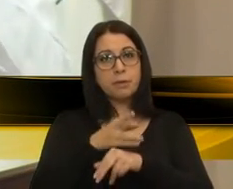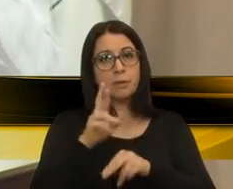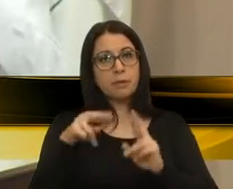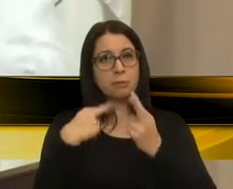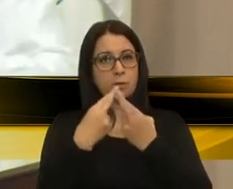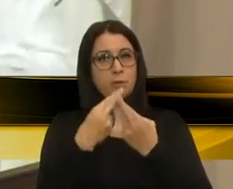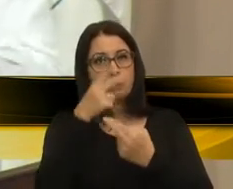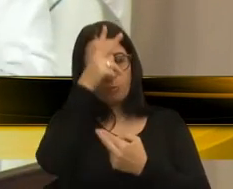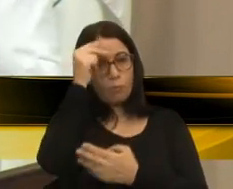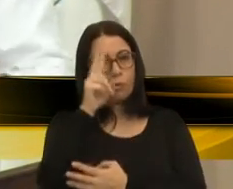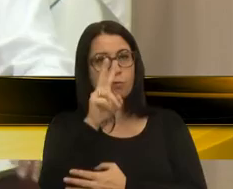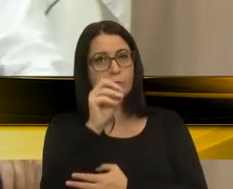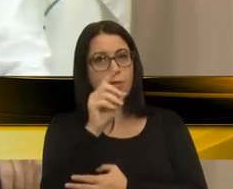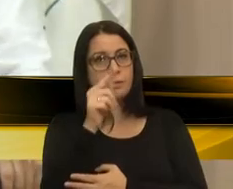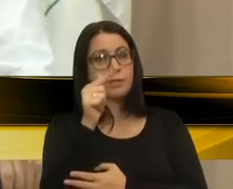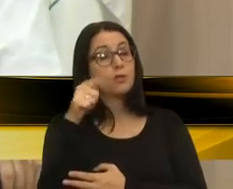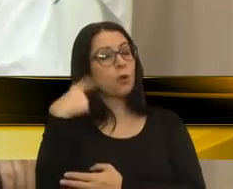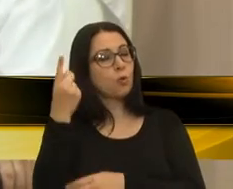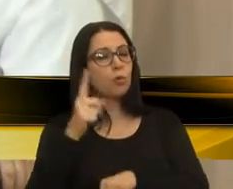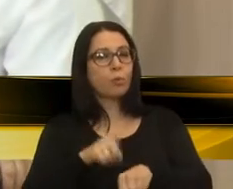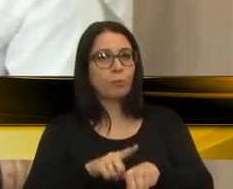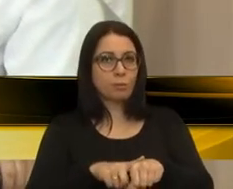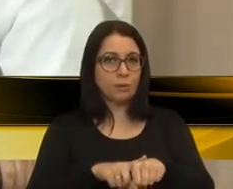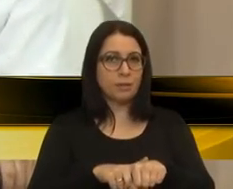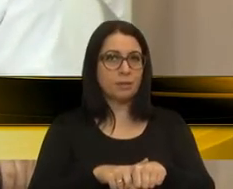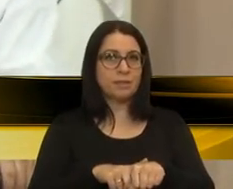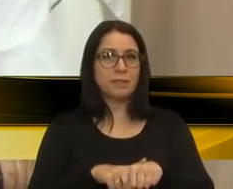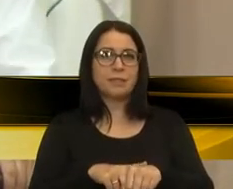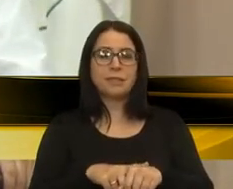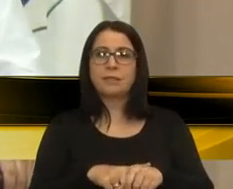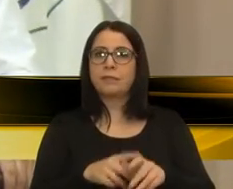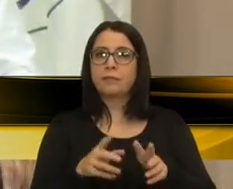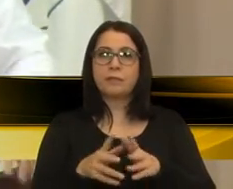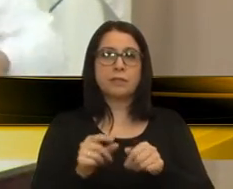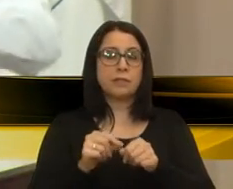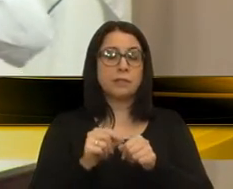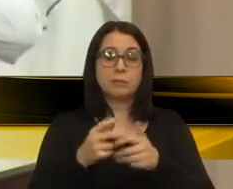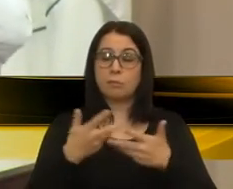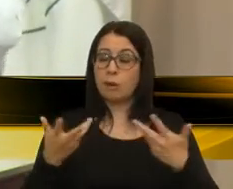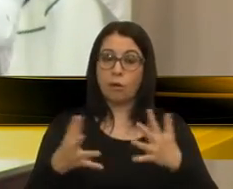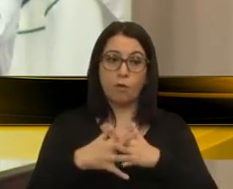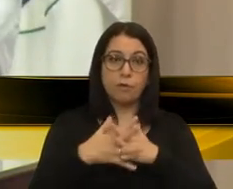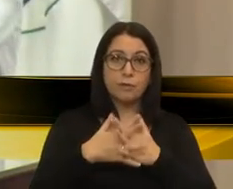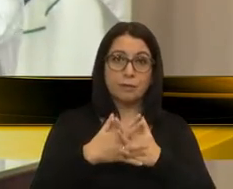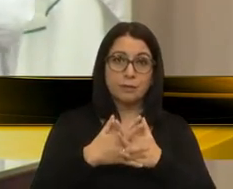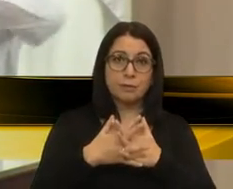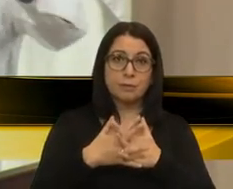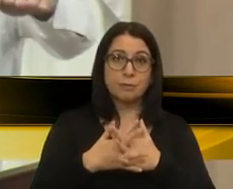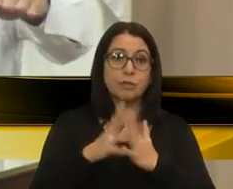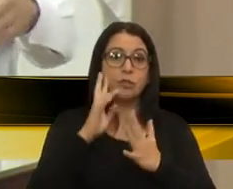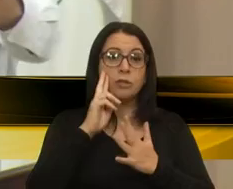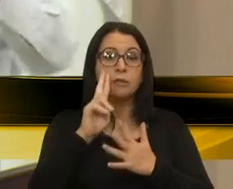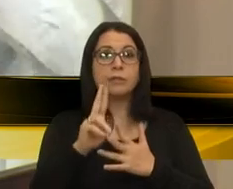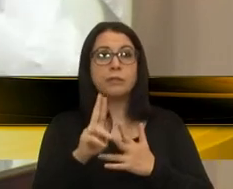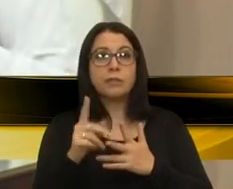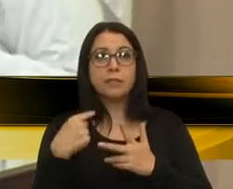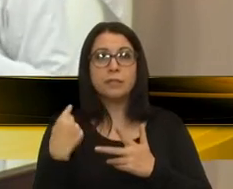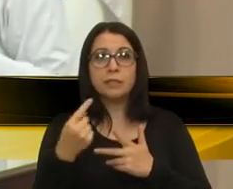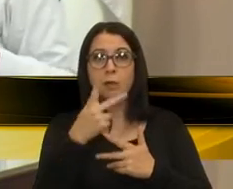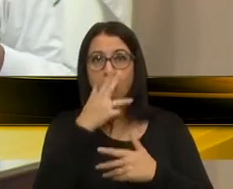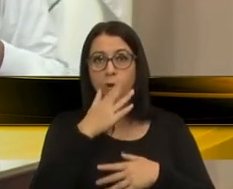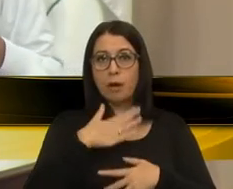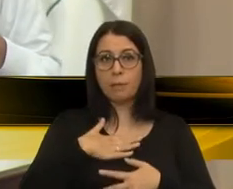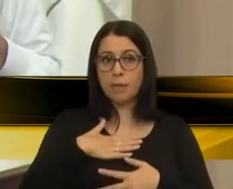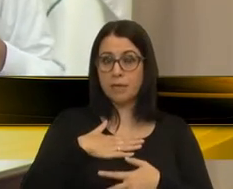em que era outro momento, outra conjuntura, isso virou um verdadeiro caldeirão, mas havia uma visão predominante que, inclusive, era igual à